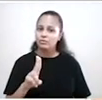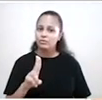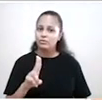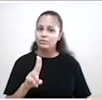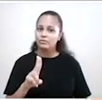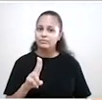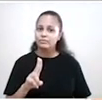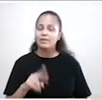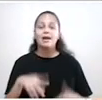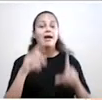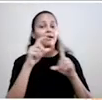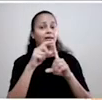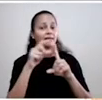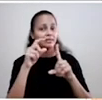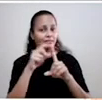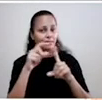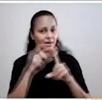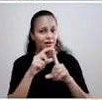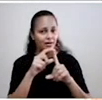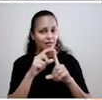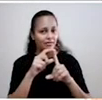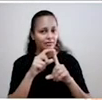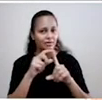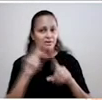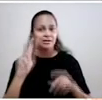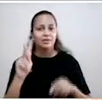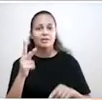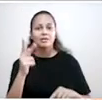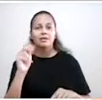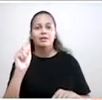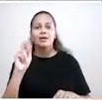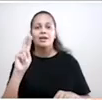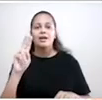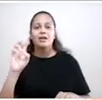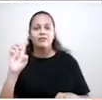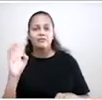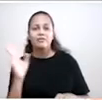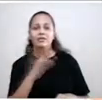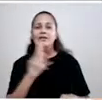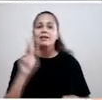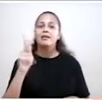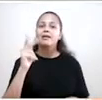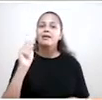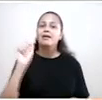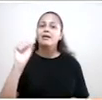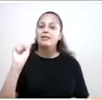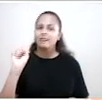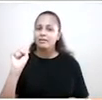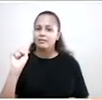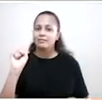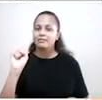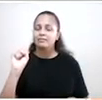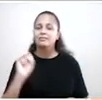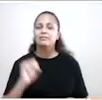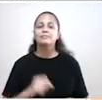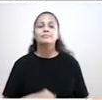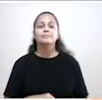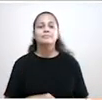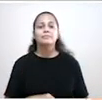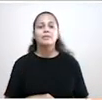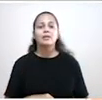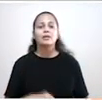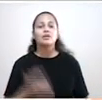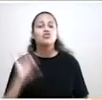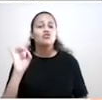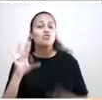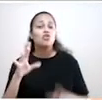ó. Usamos as palavras have ou has, lembrando que esse have ou